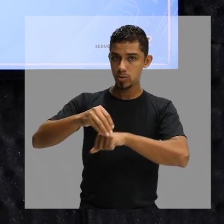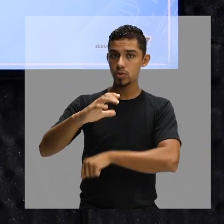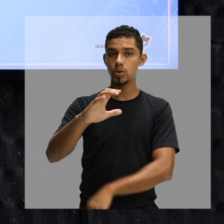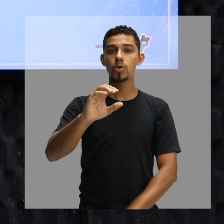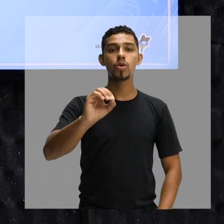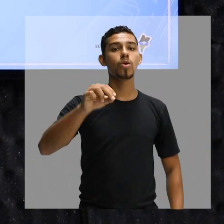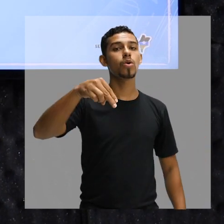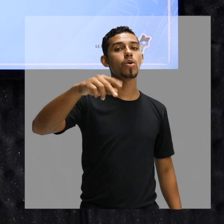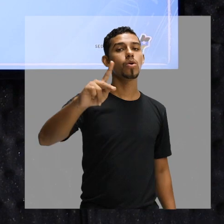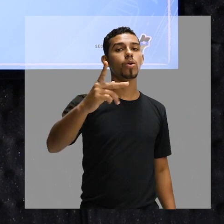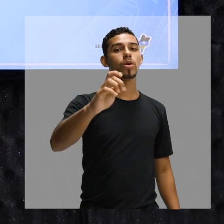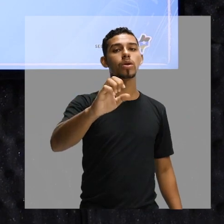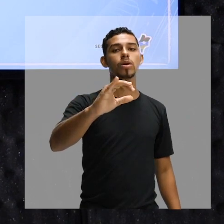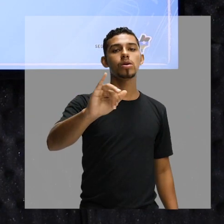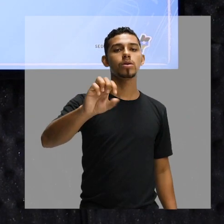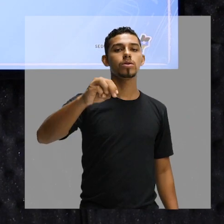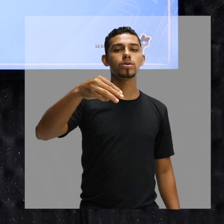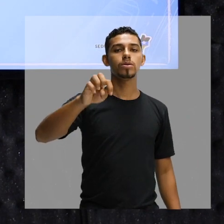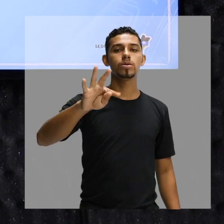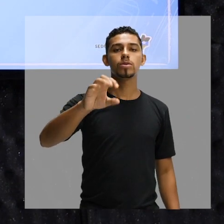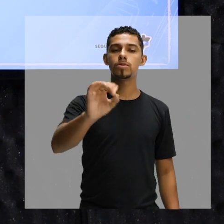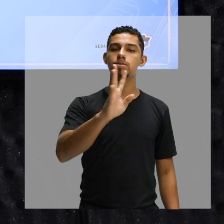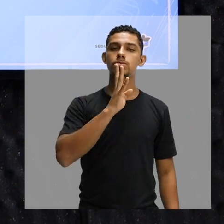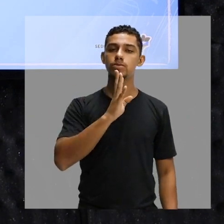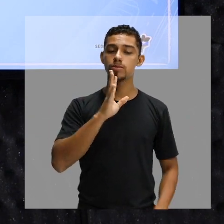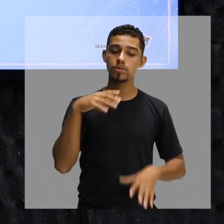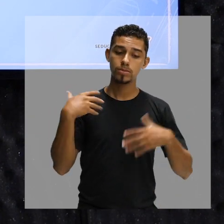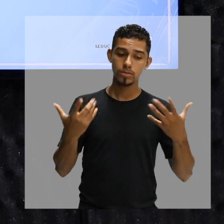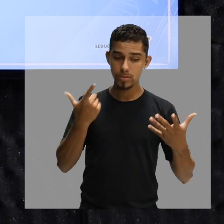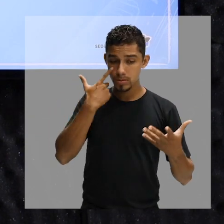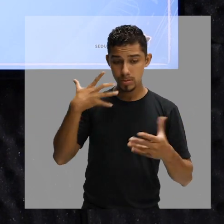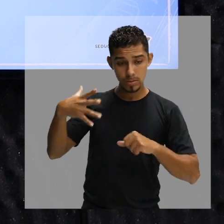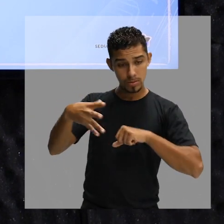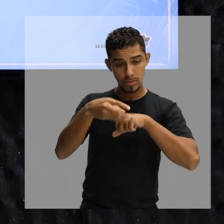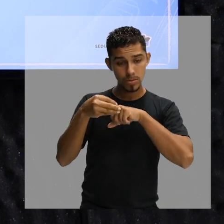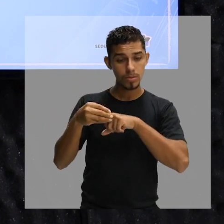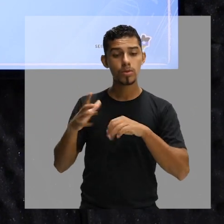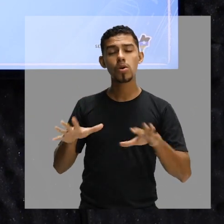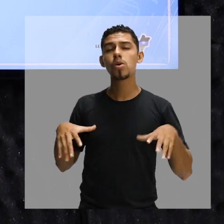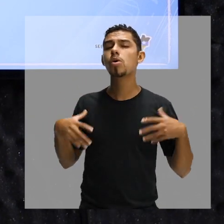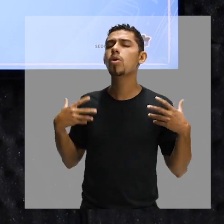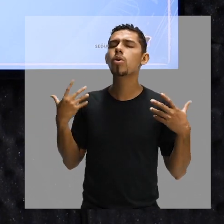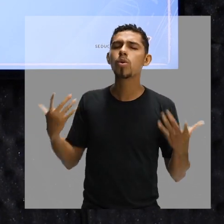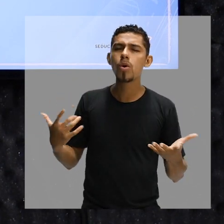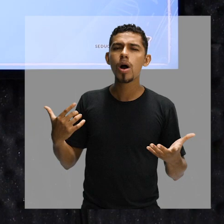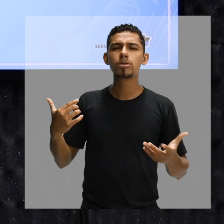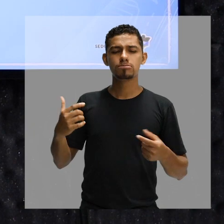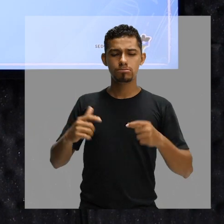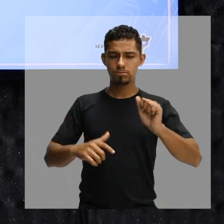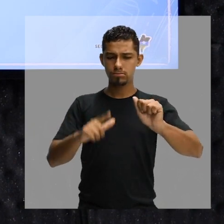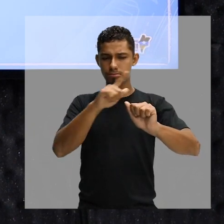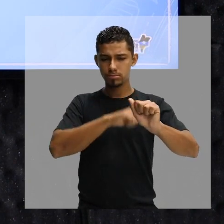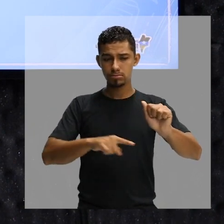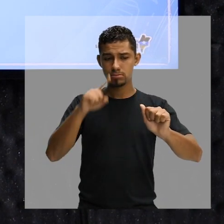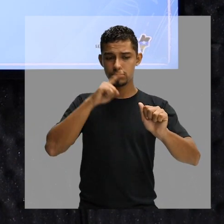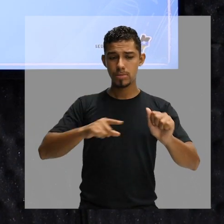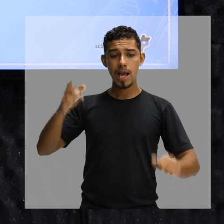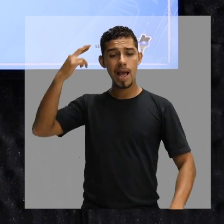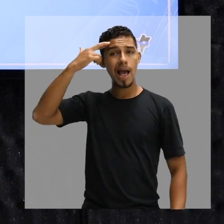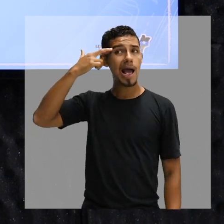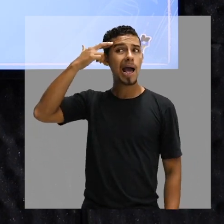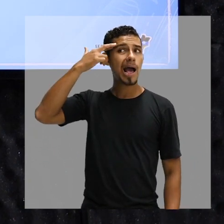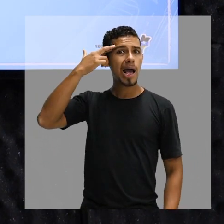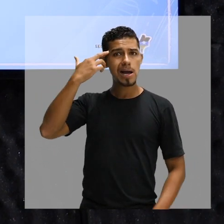utiliza, com o que ele vai fazer, o que ele vai trazer, quais são as noções dele? Vamos lá. Essas noções são de racionalismo e indução? Racionalismo,